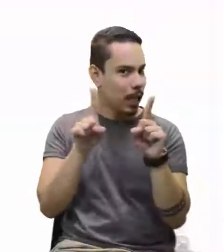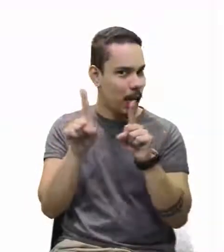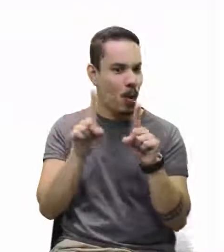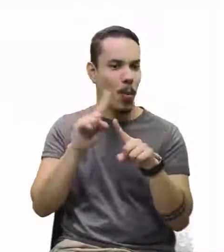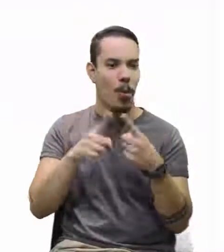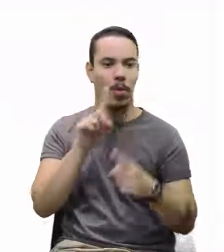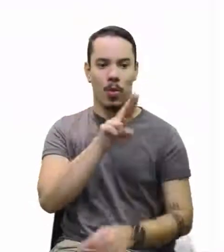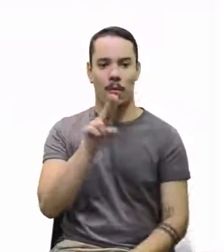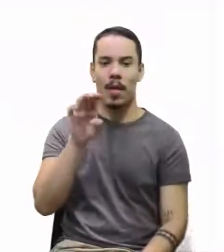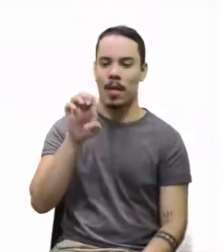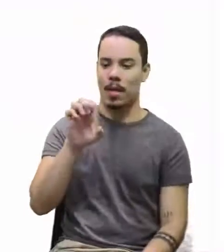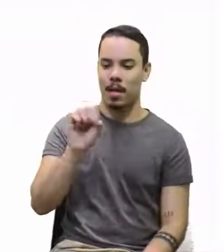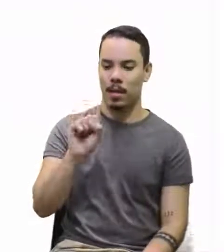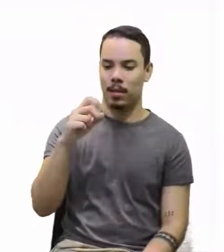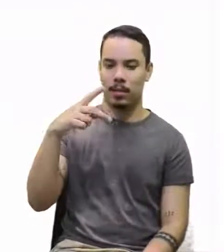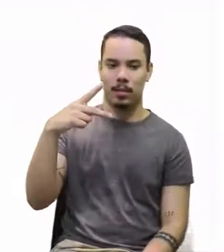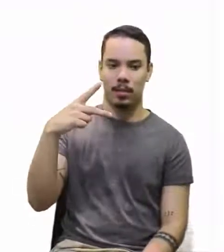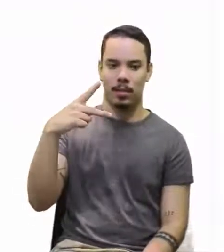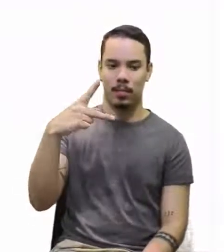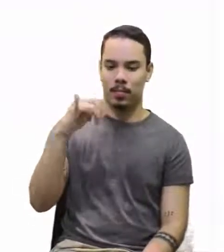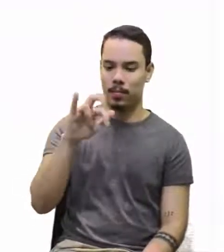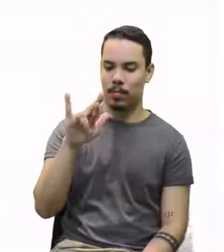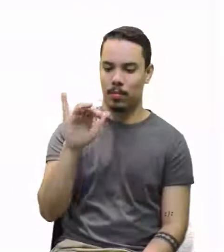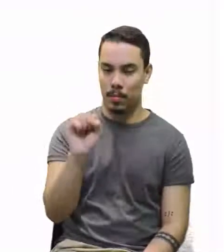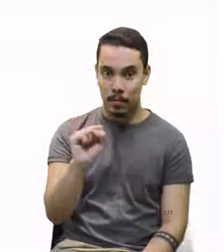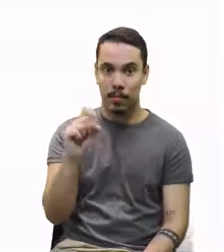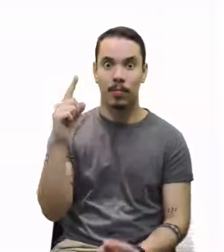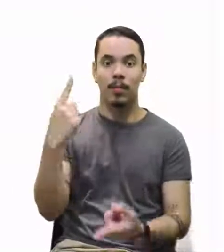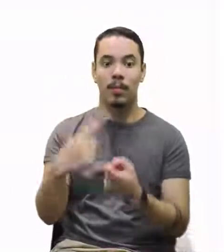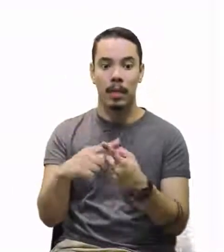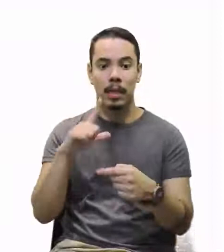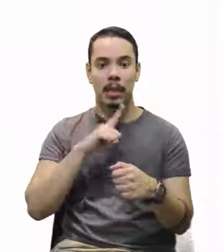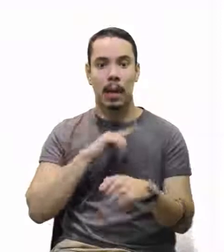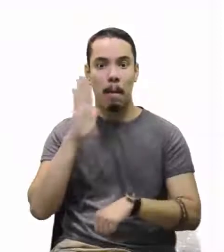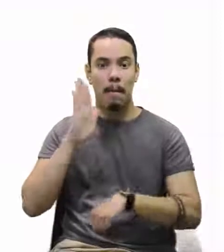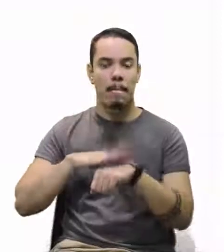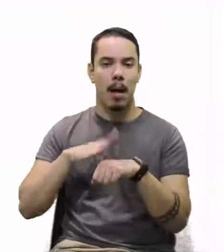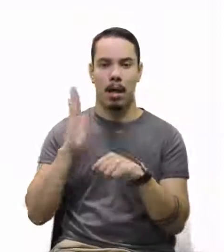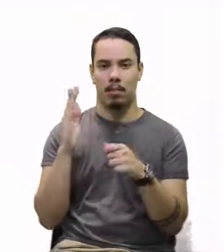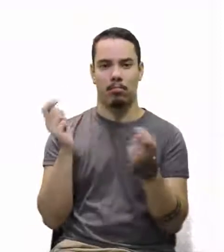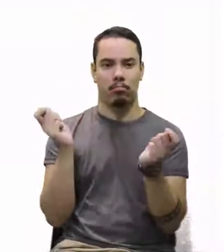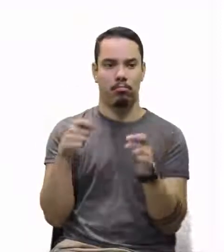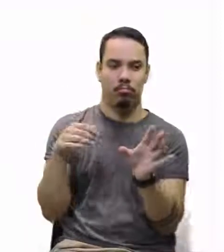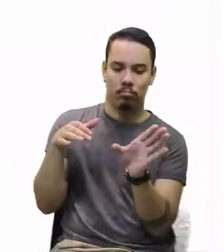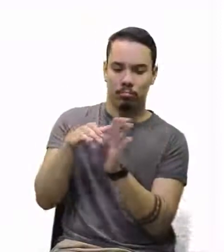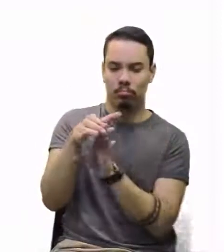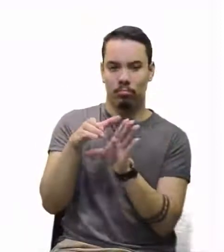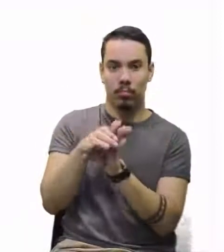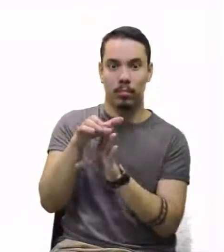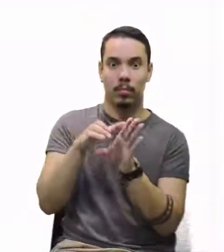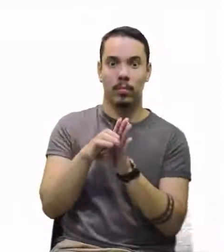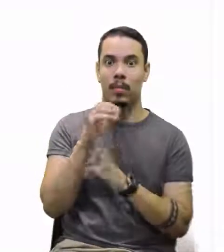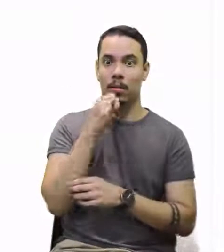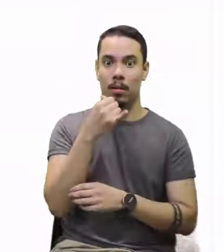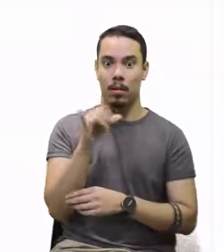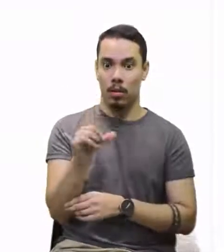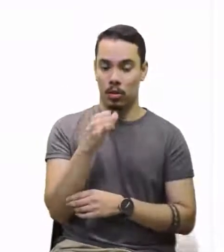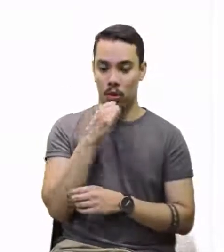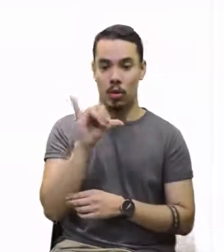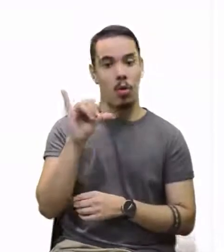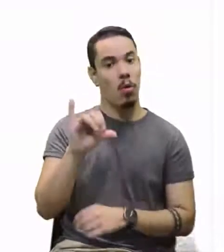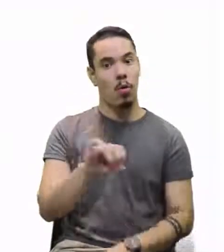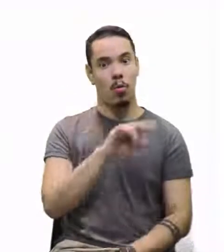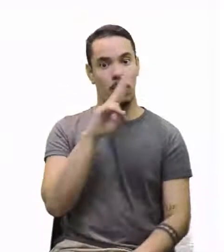Espira. Existem indutores que são mais indicados para altas frequências.